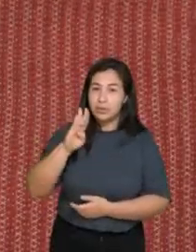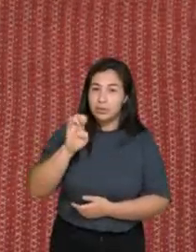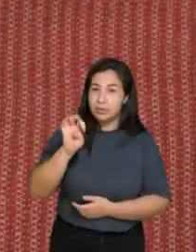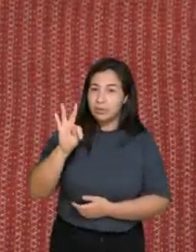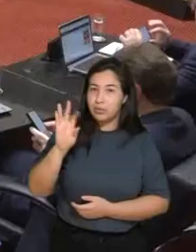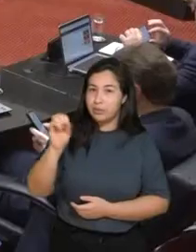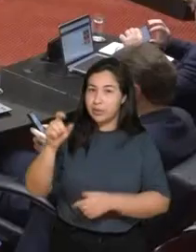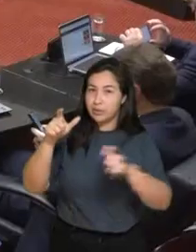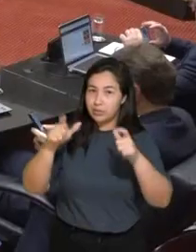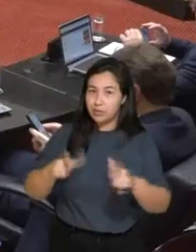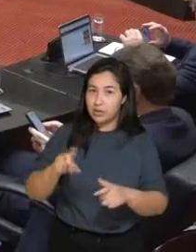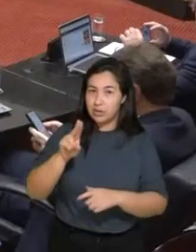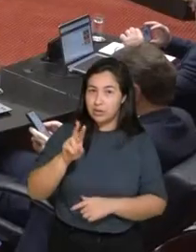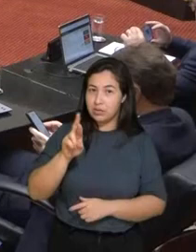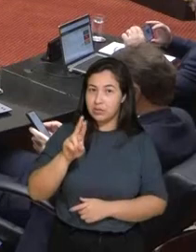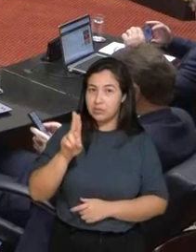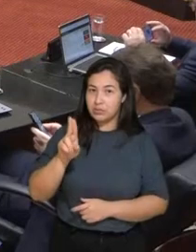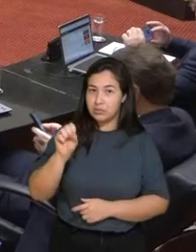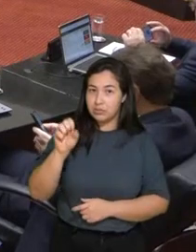Beto.